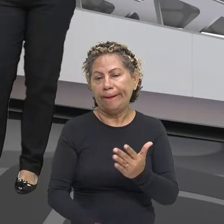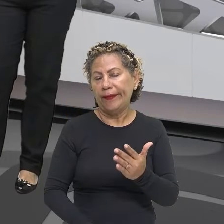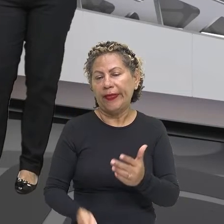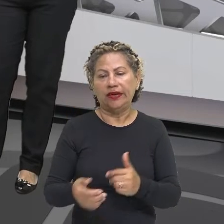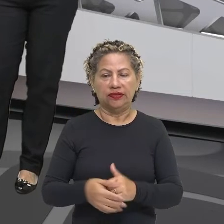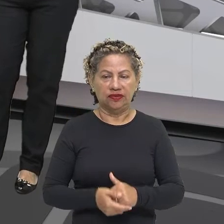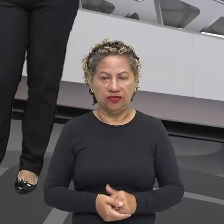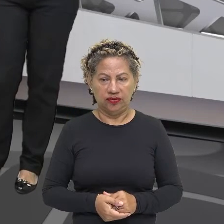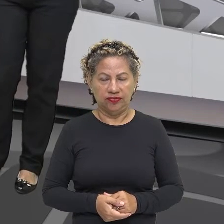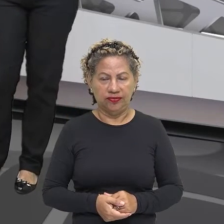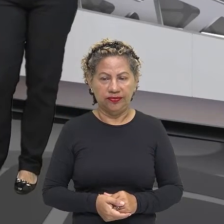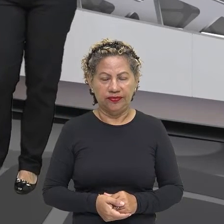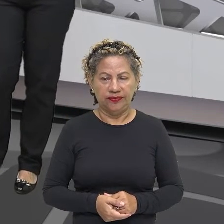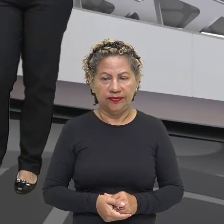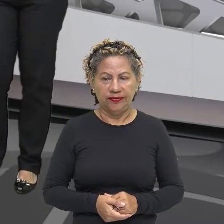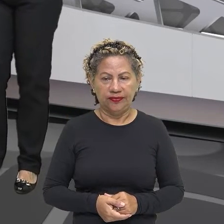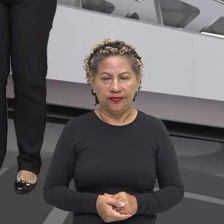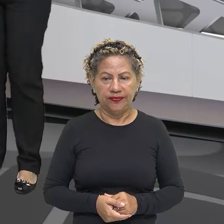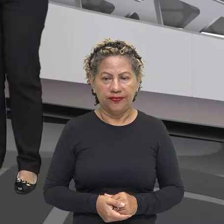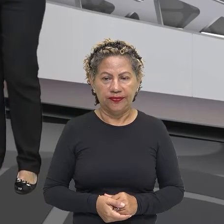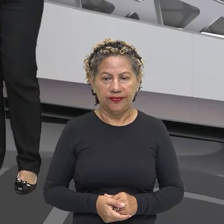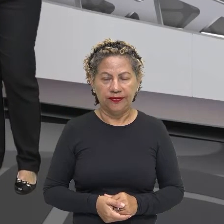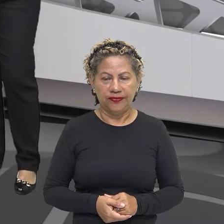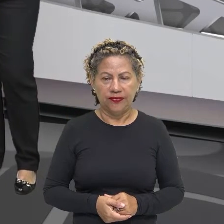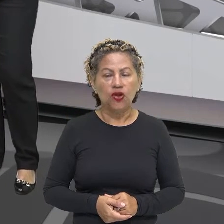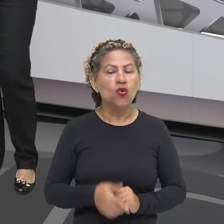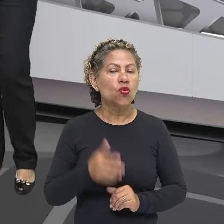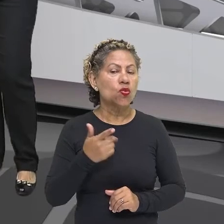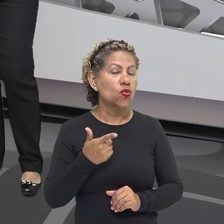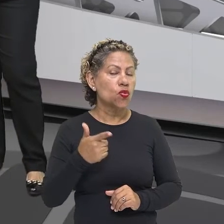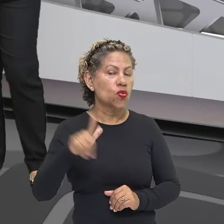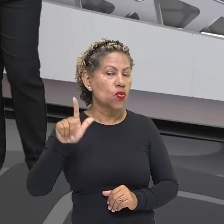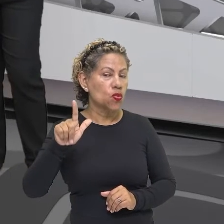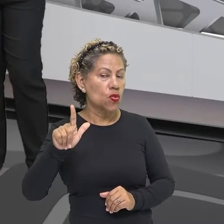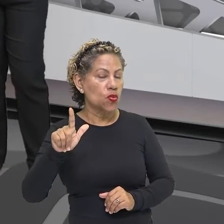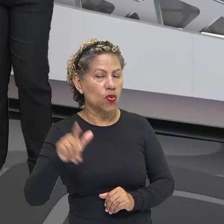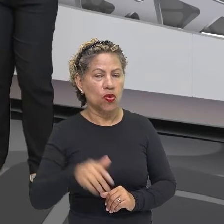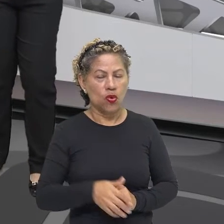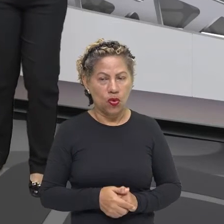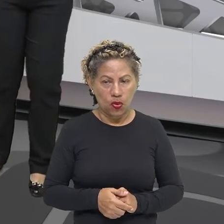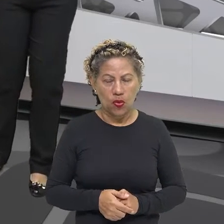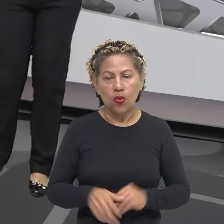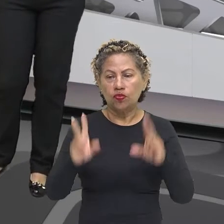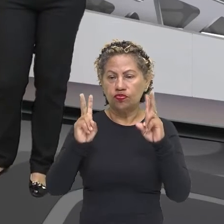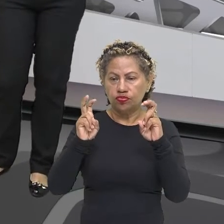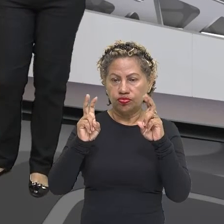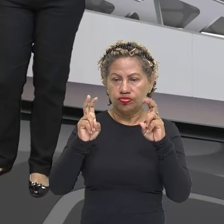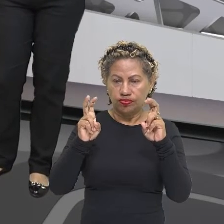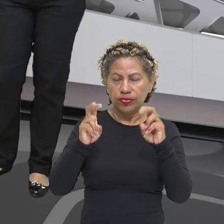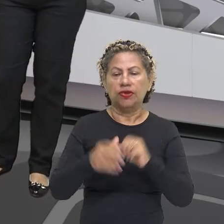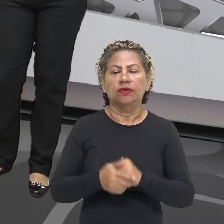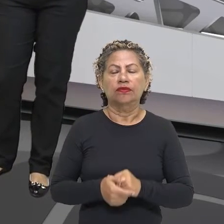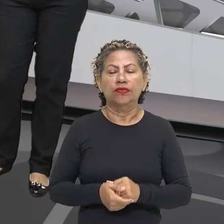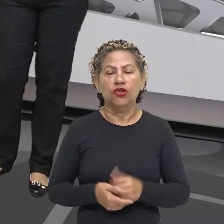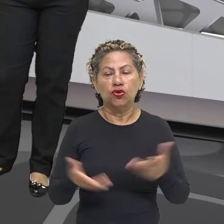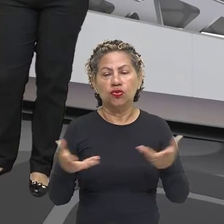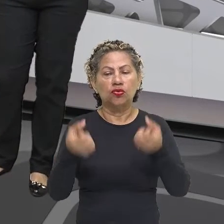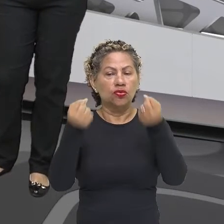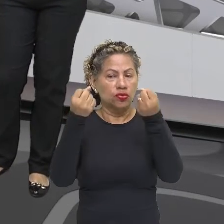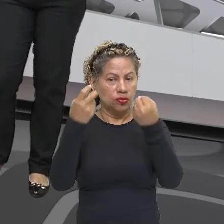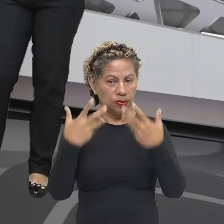tá bom? Então, a nuvem é um lugar seguro e dificilmente dá problema.